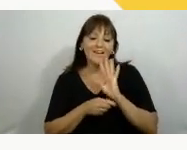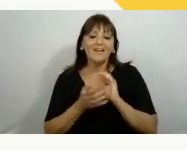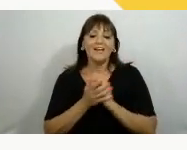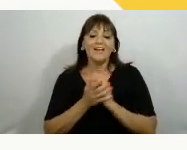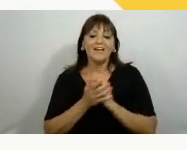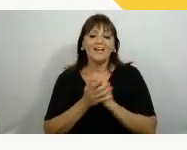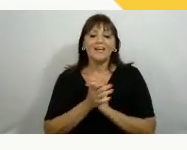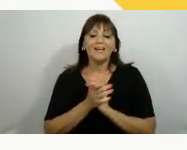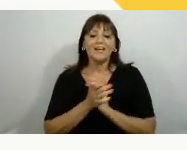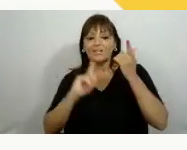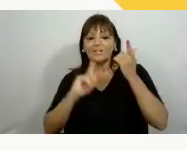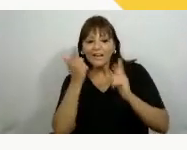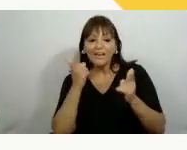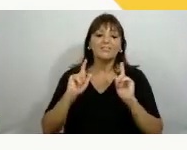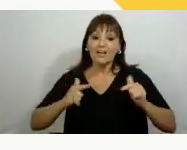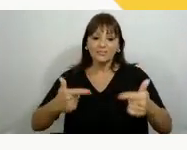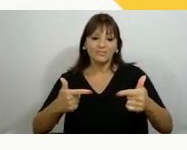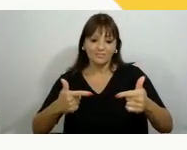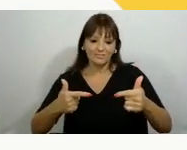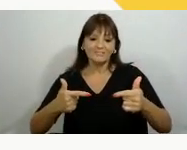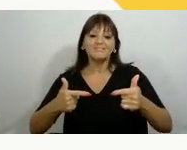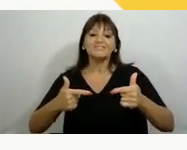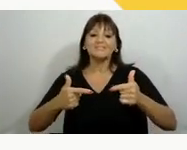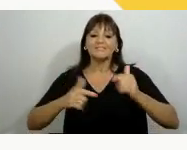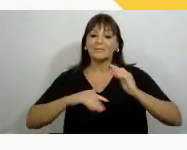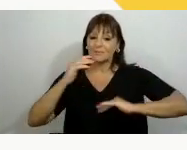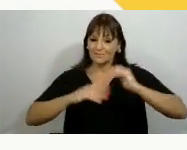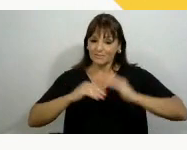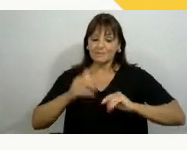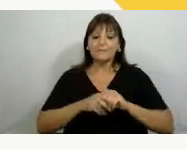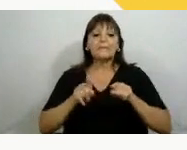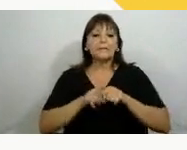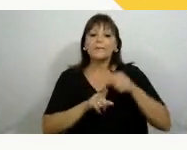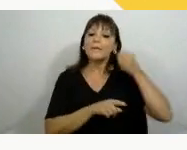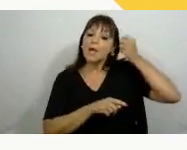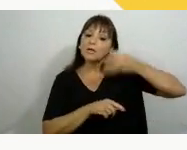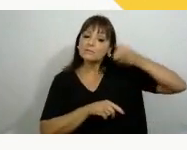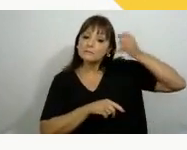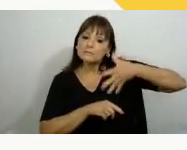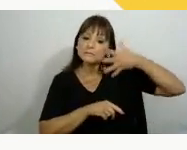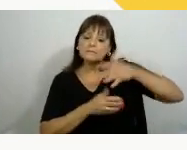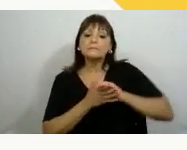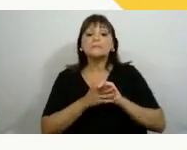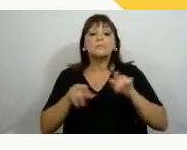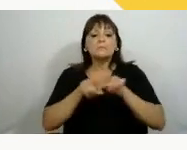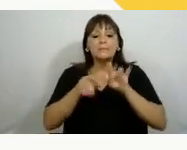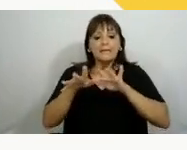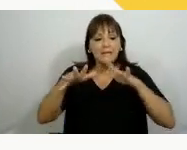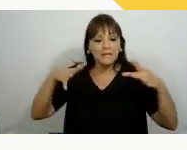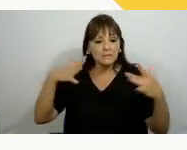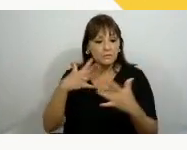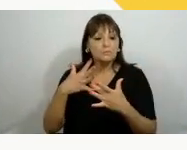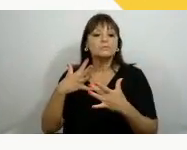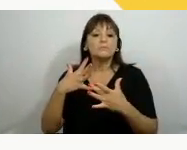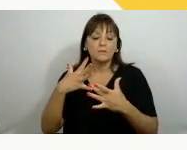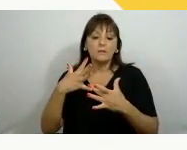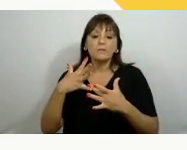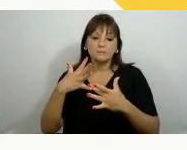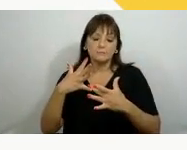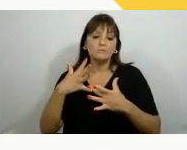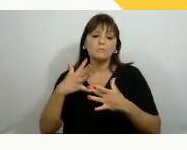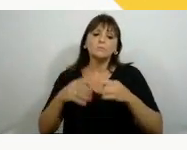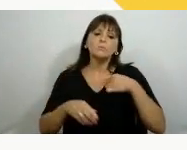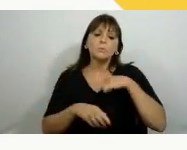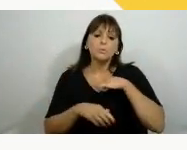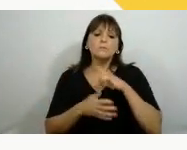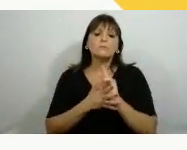Temos a audiodescrição também nas redes sociais, que a gente vai falar um pouquinho mais para frente, mas nós encontramos muito em vários perfis hoje